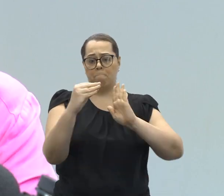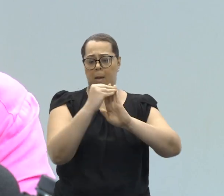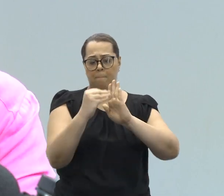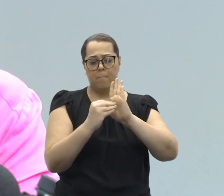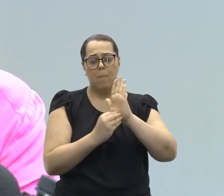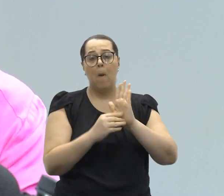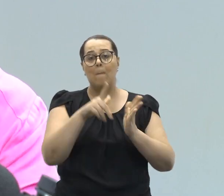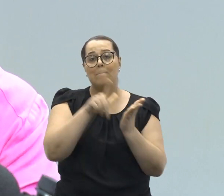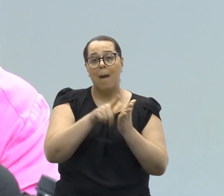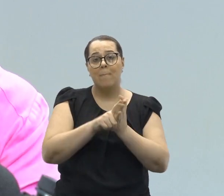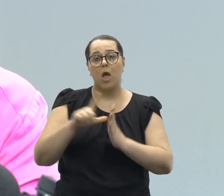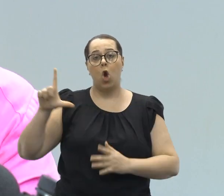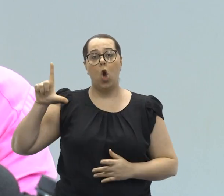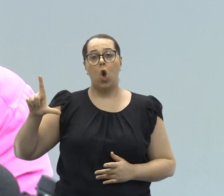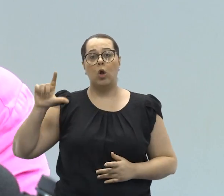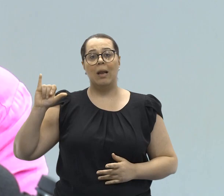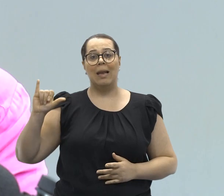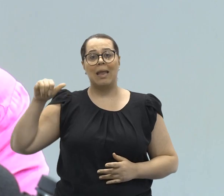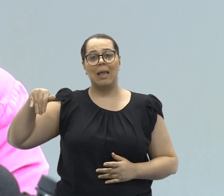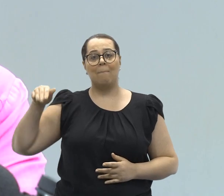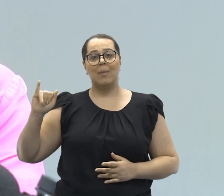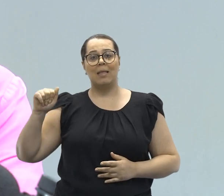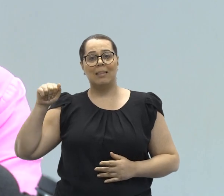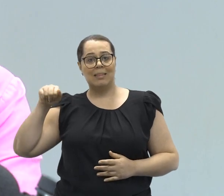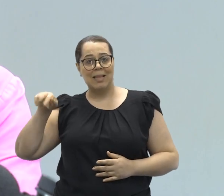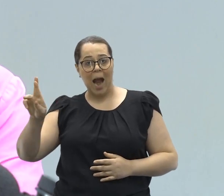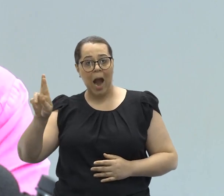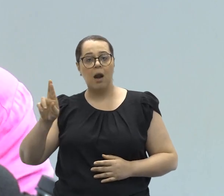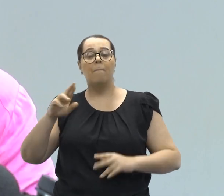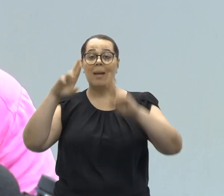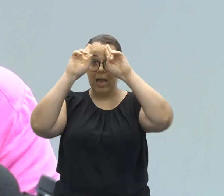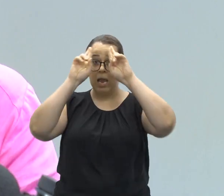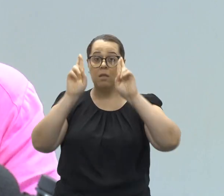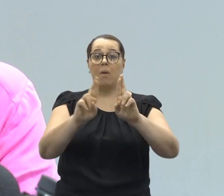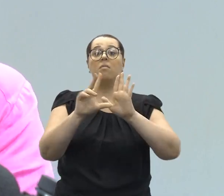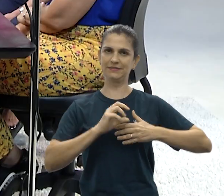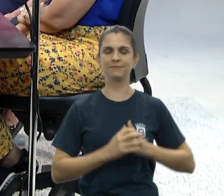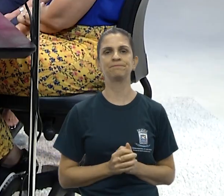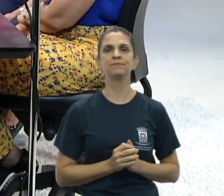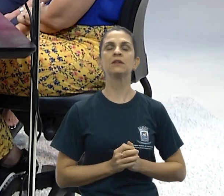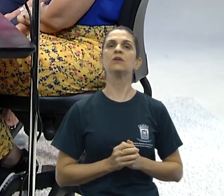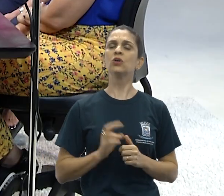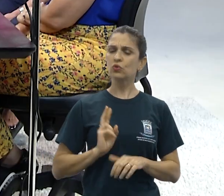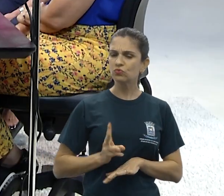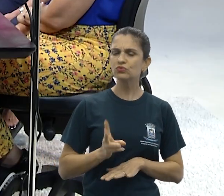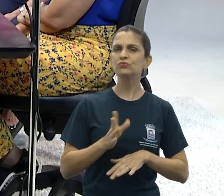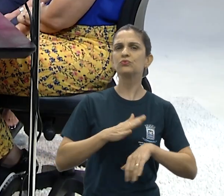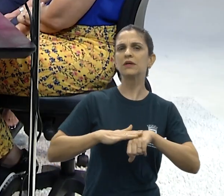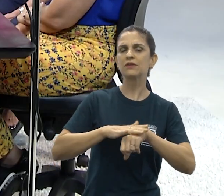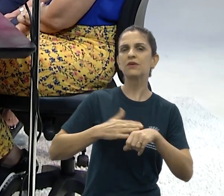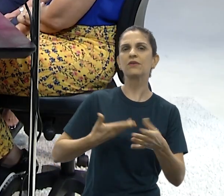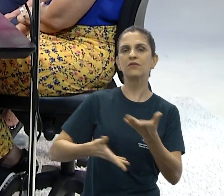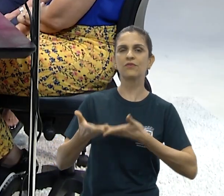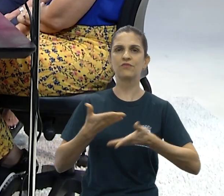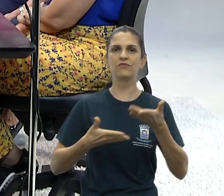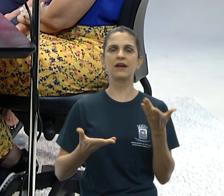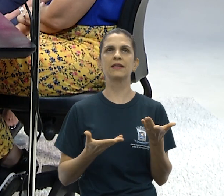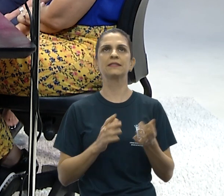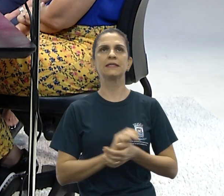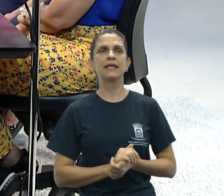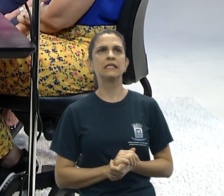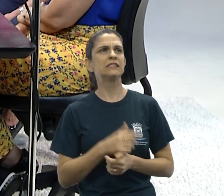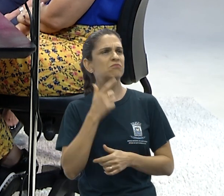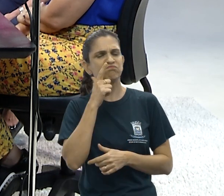tudo respeitando o processo legal e a determinação da lei. Caso não consiga, né, esse